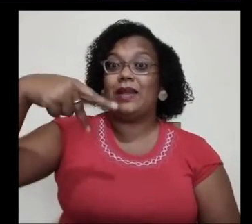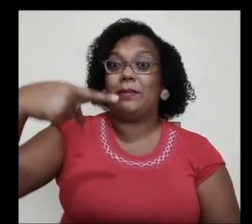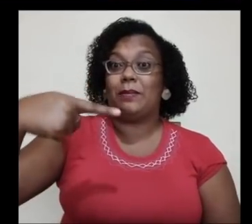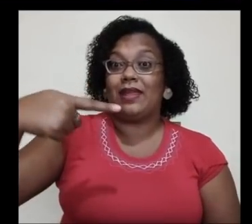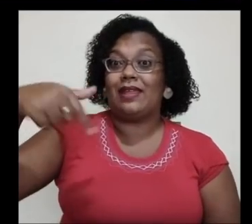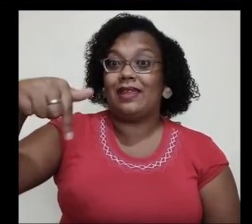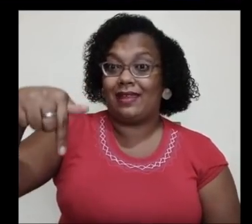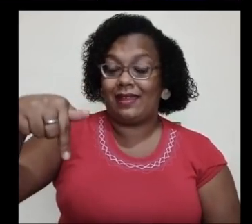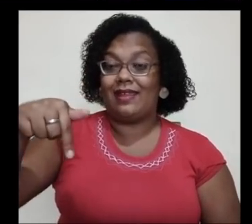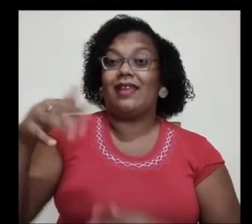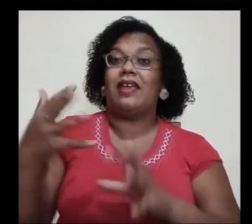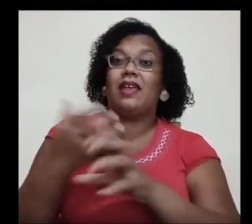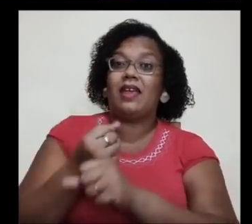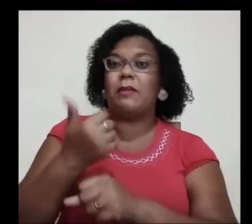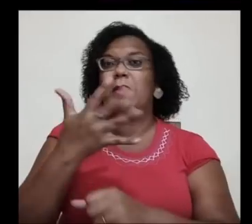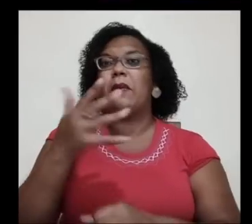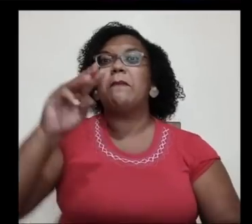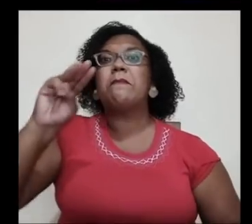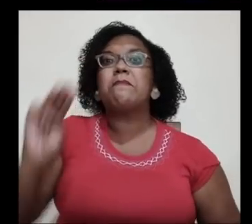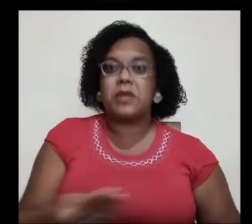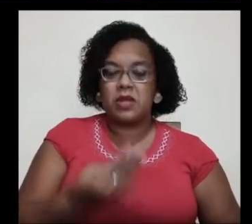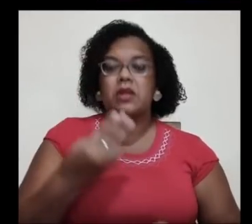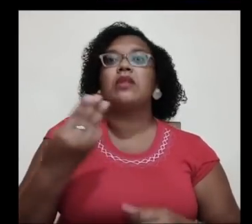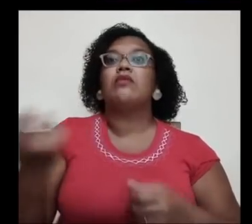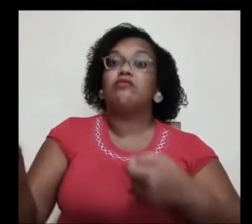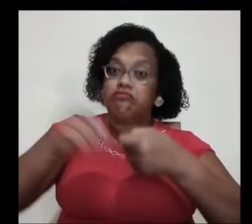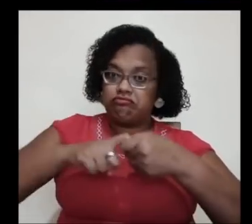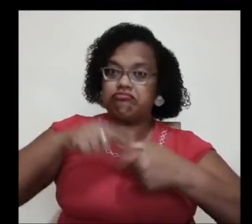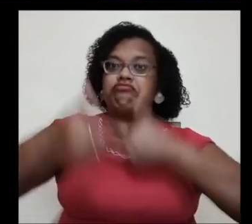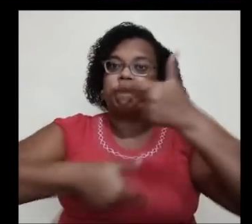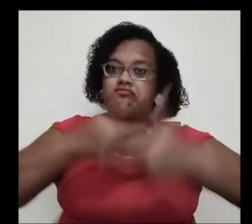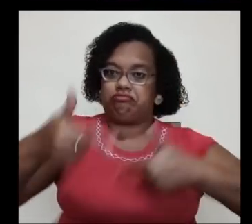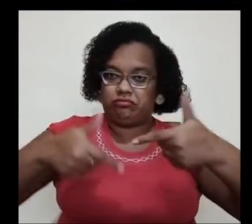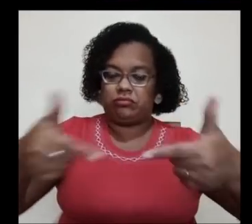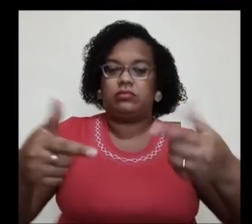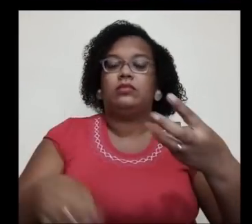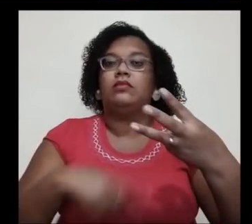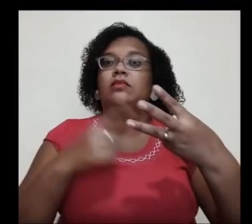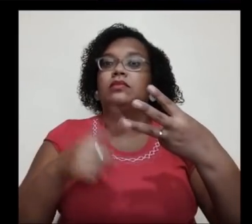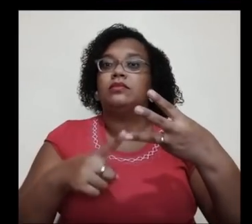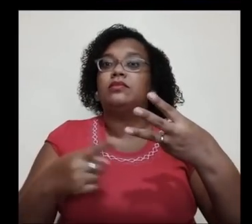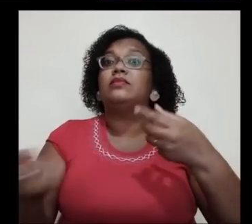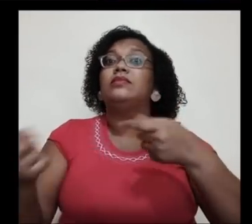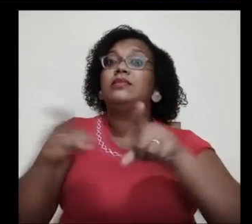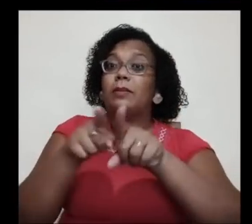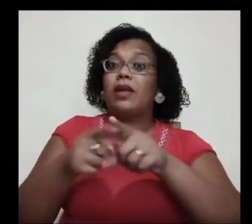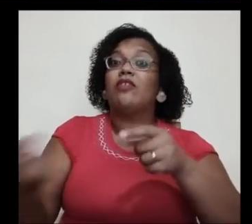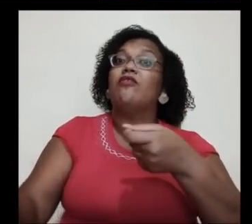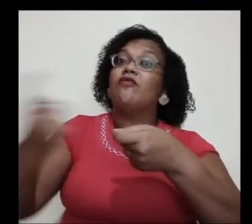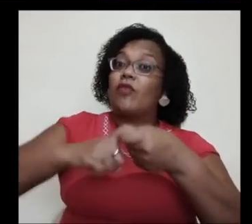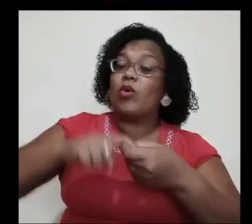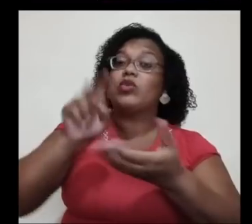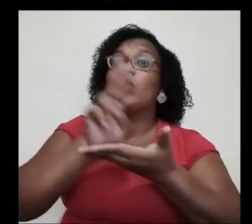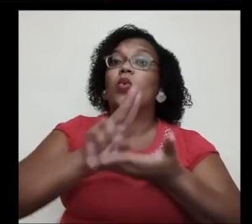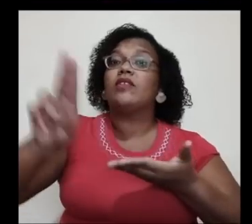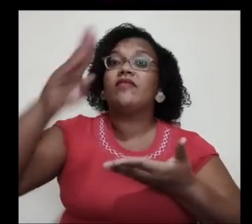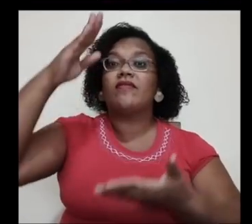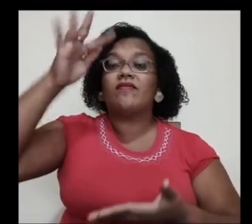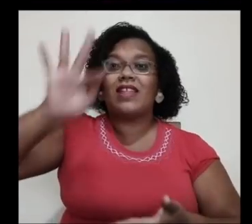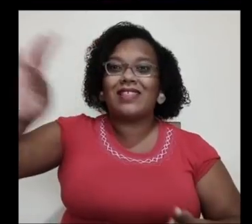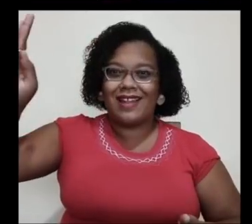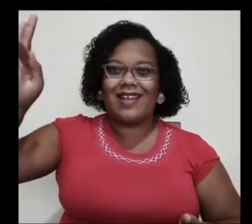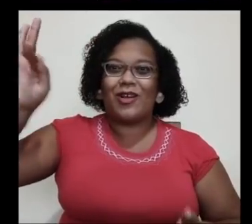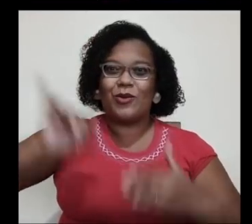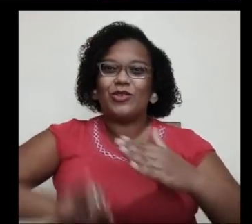bilhões para o CNPq manter fundamentalmente as suas atividades, a recomposição também do recurso das universidades federais,